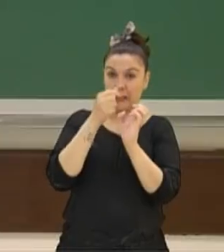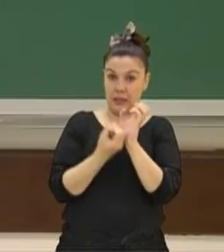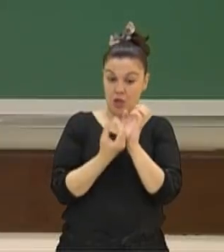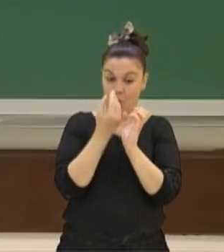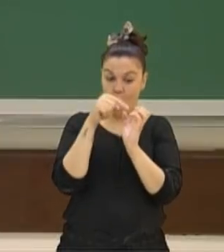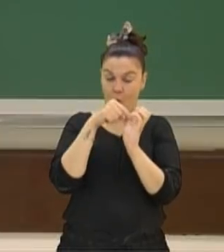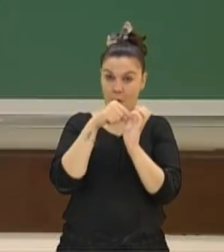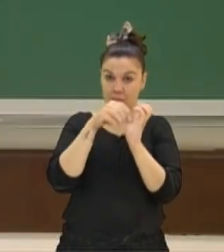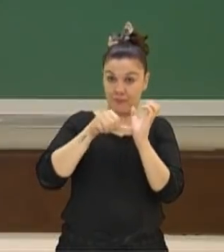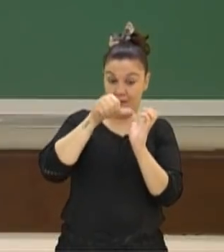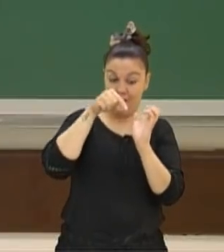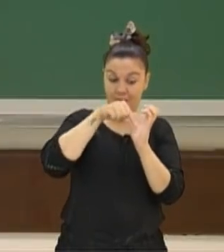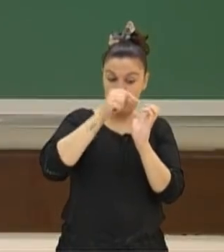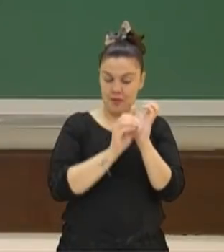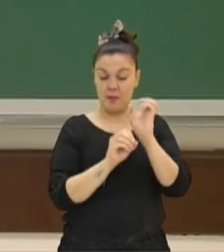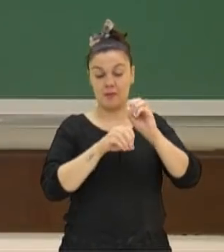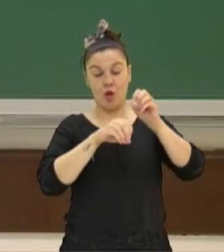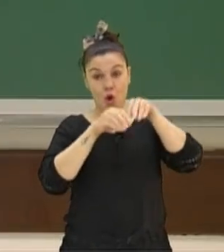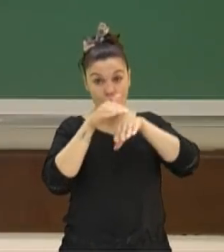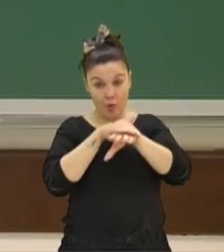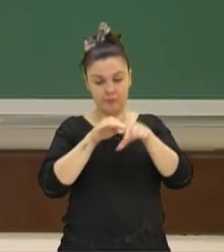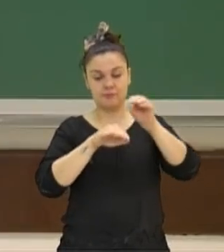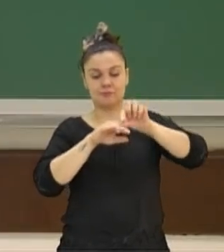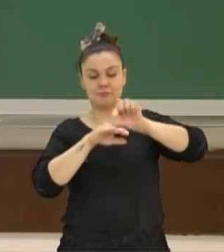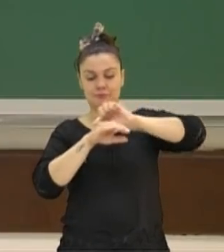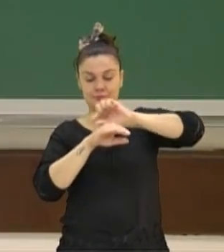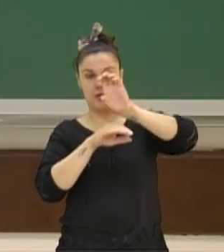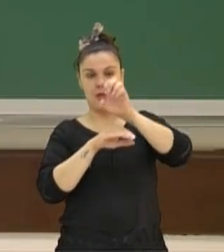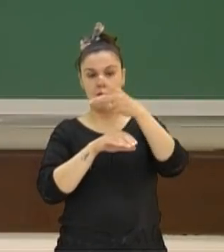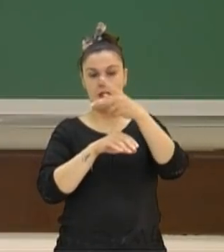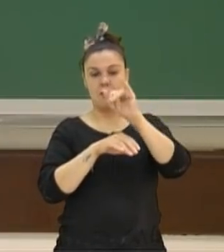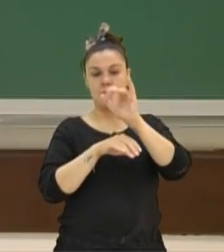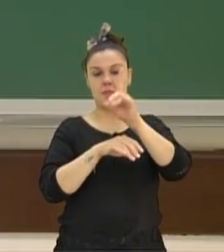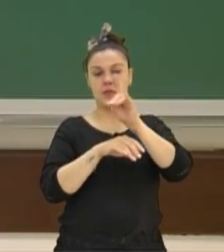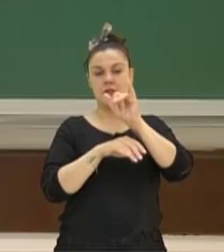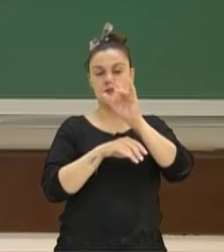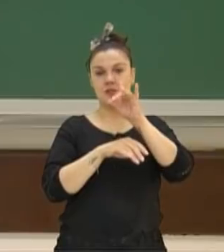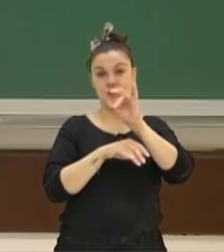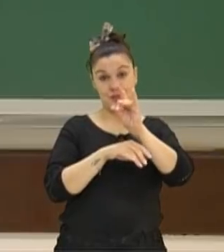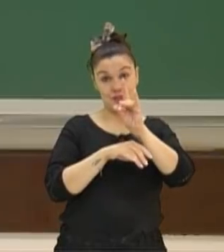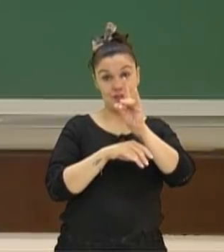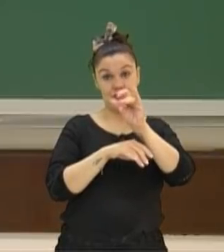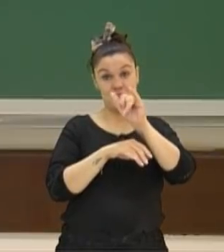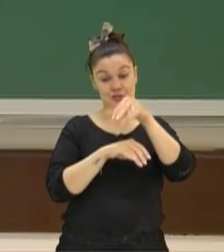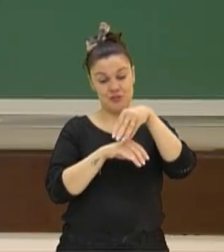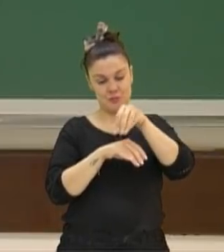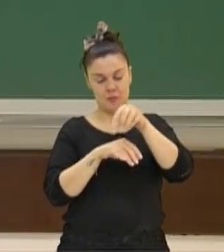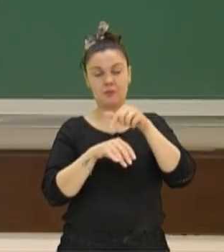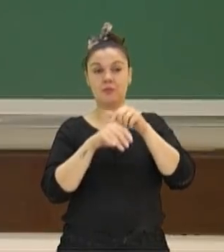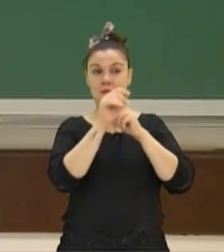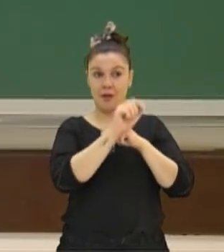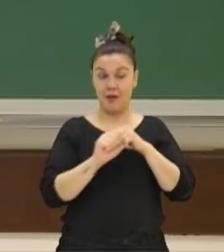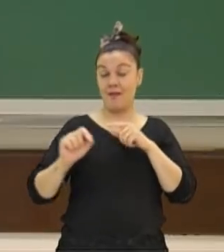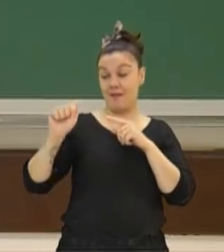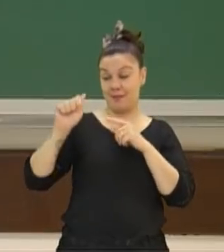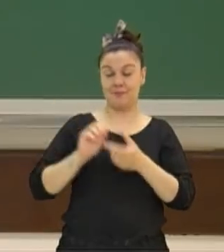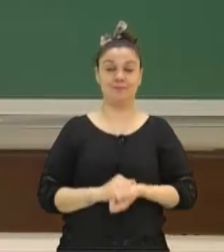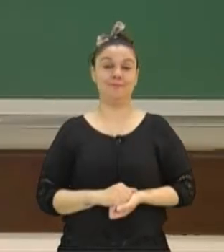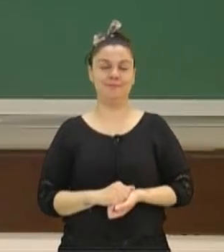ficam armazenados nos epidídimos, beleza? Por isso que a nossa resposta aqui nesse quiz era a alternativa